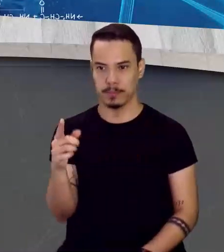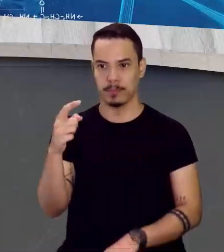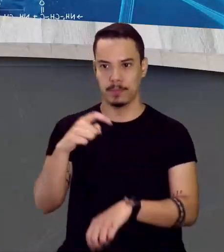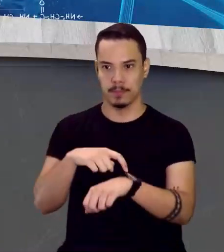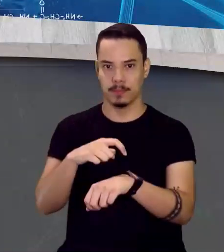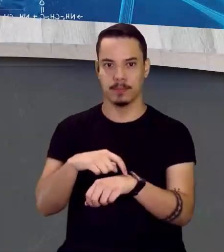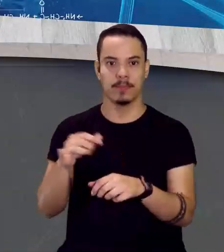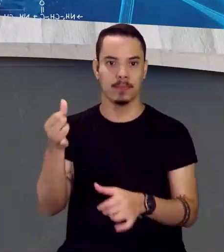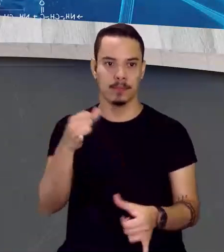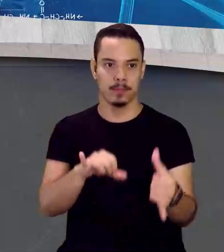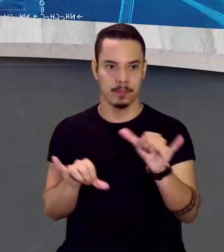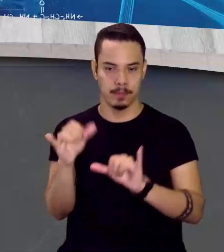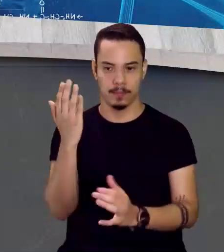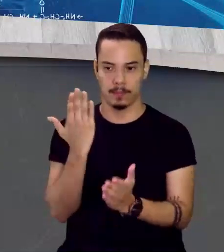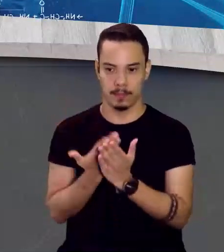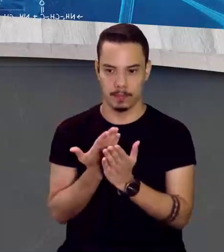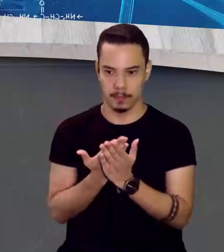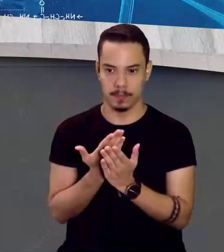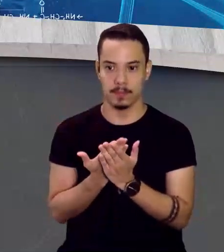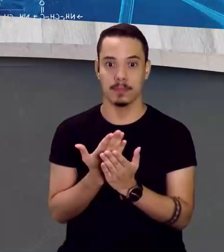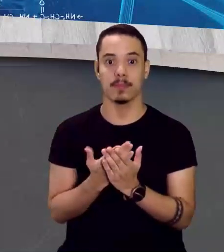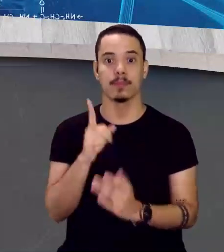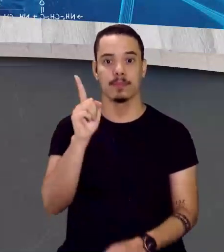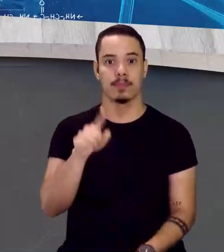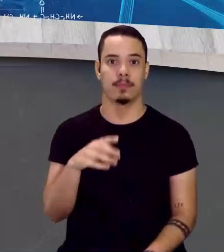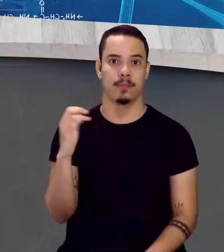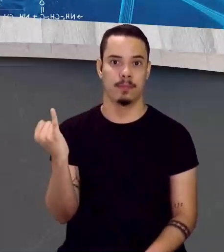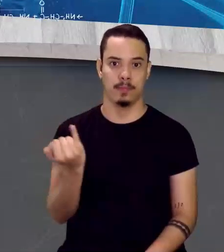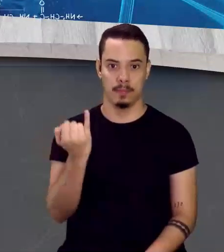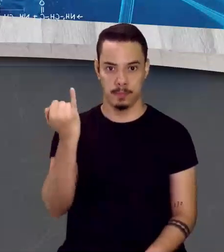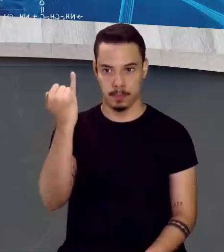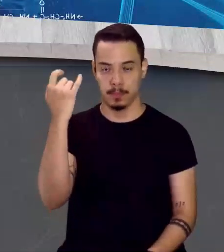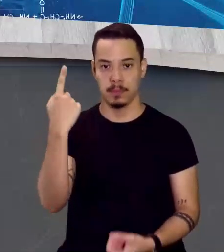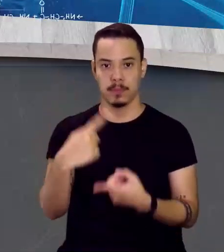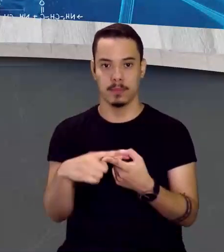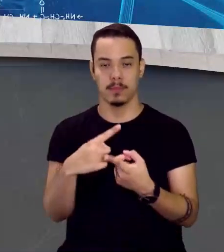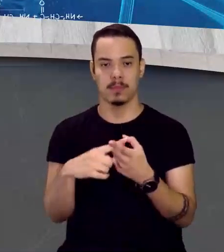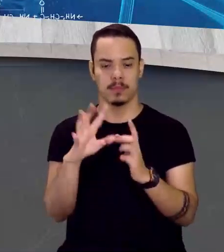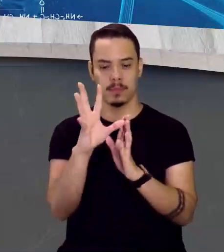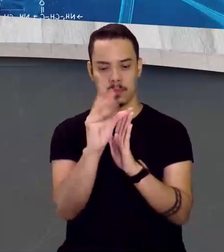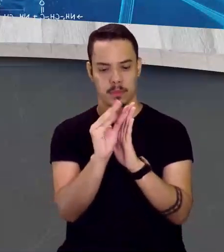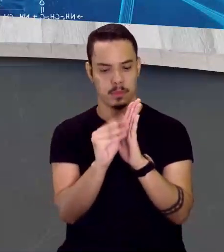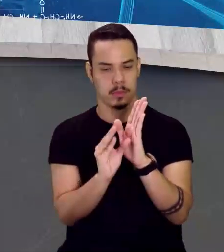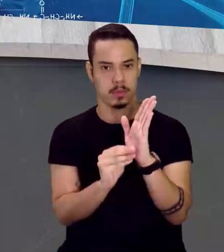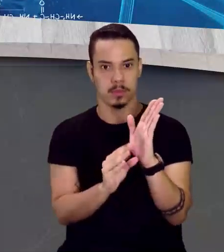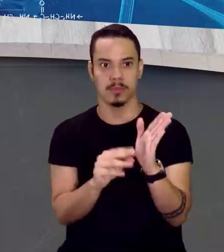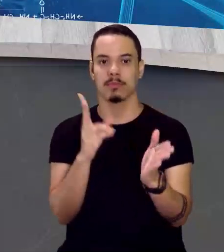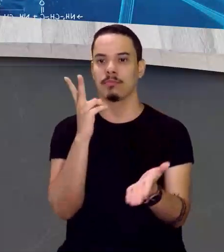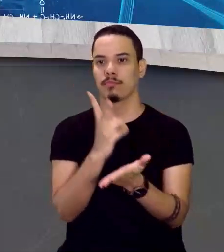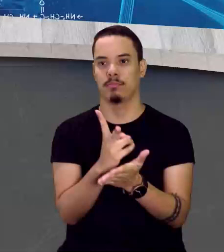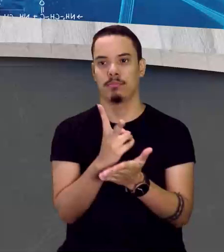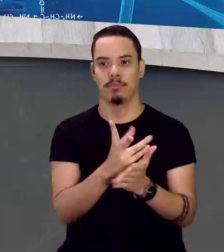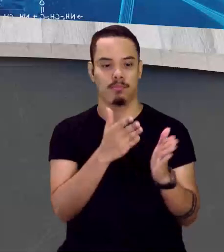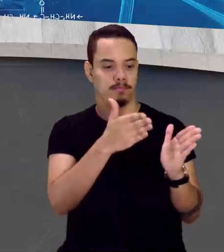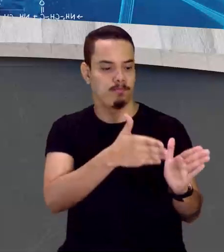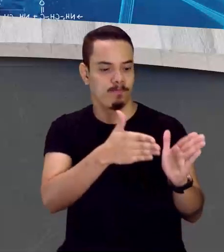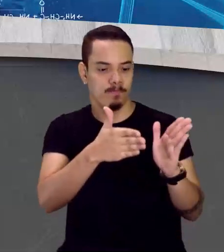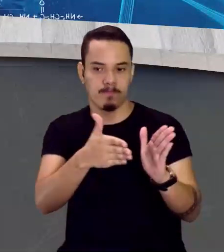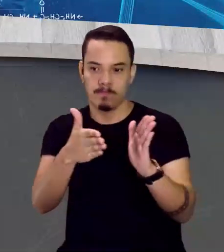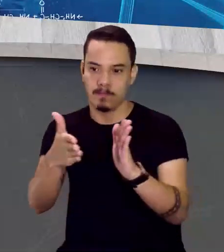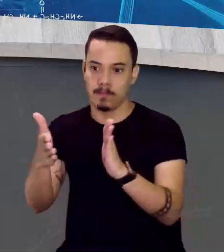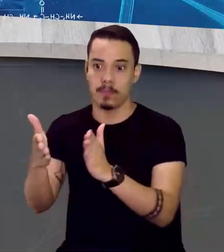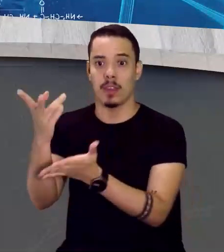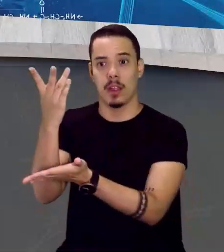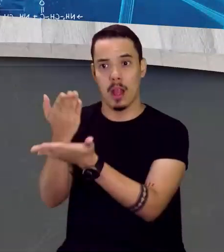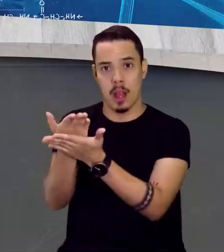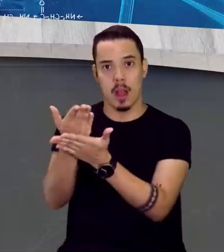de Química, tá bom? Muito importante porque os conteúdos são sequenciais e cada aula